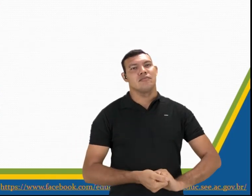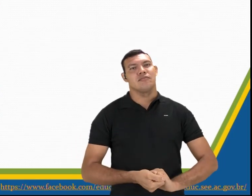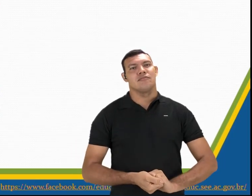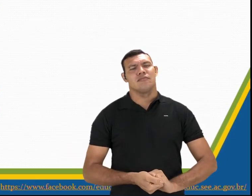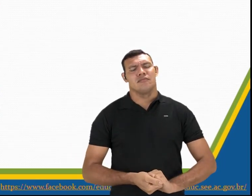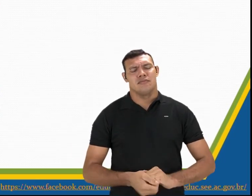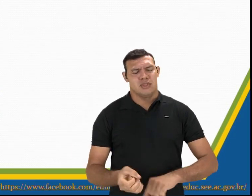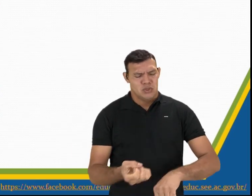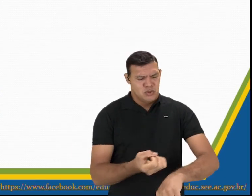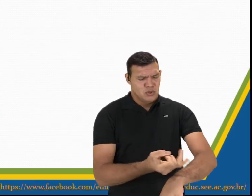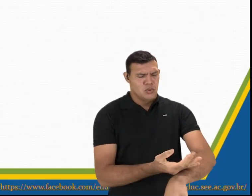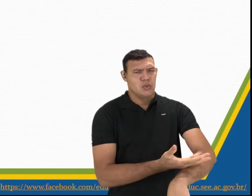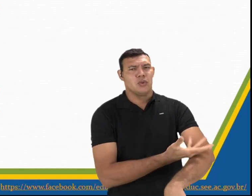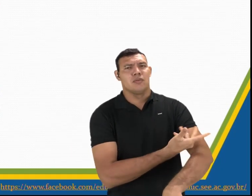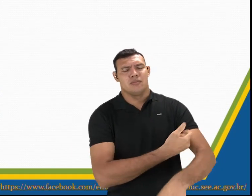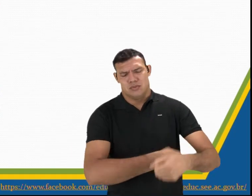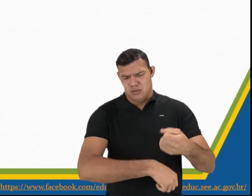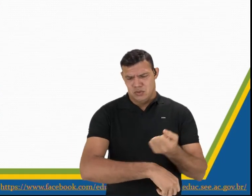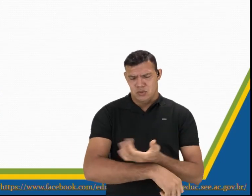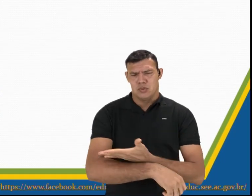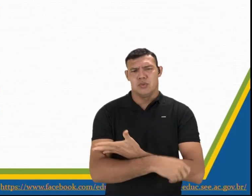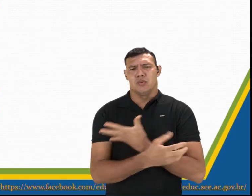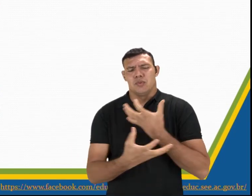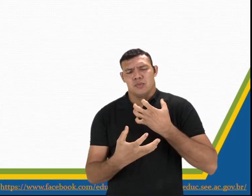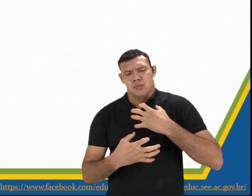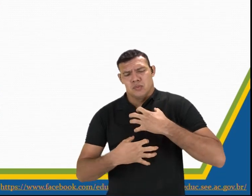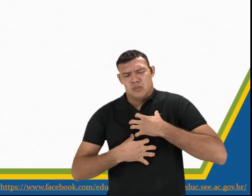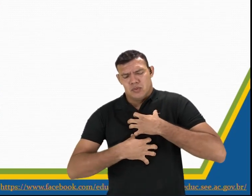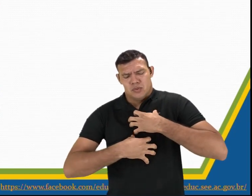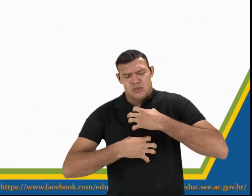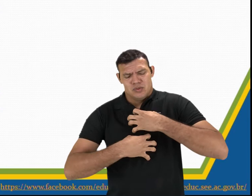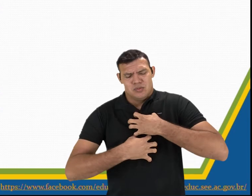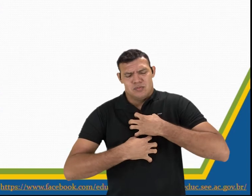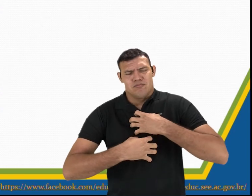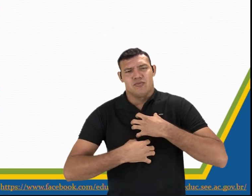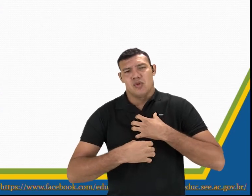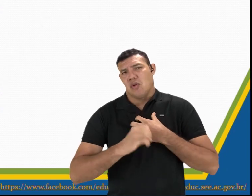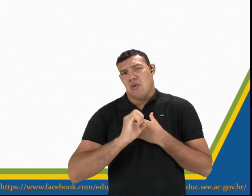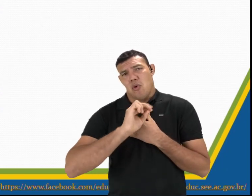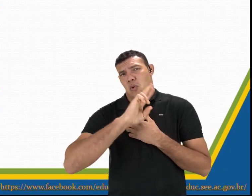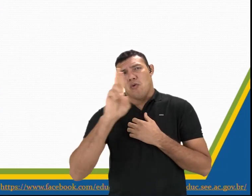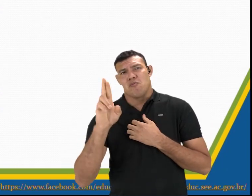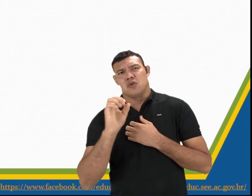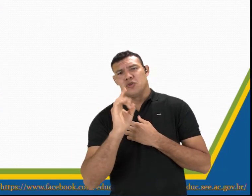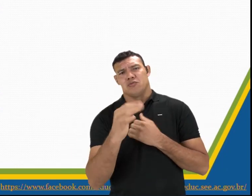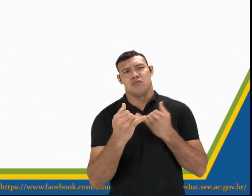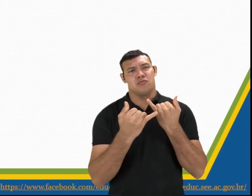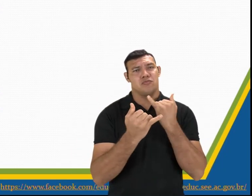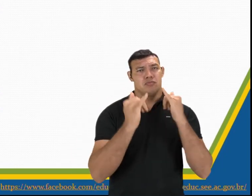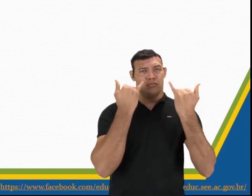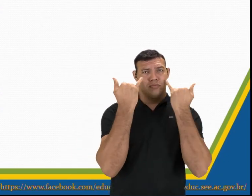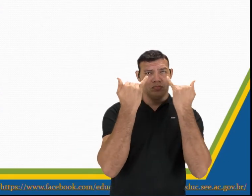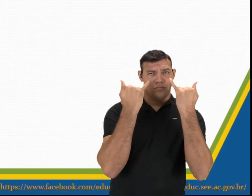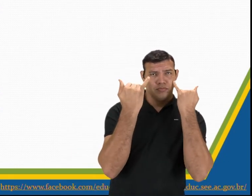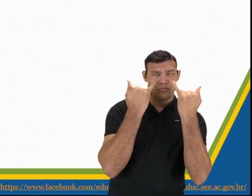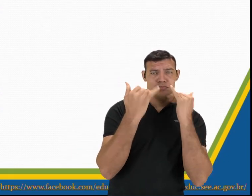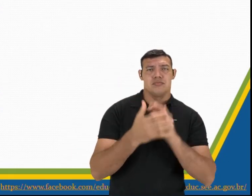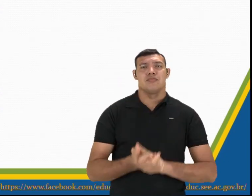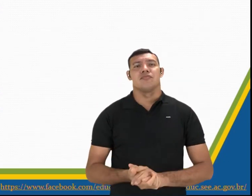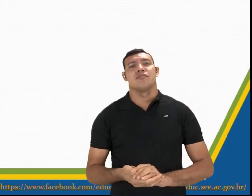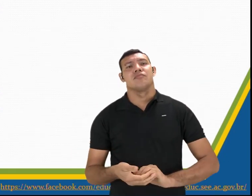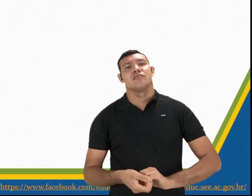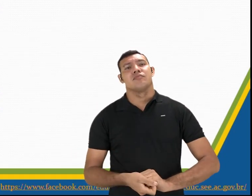a sua emoção, ou quer realmente só apenas passar uma informação, tá? Nessa daqui,